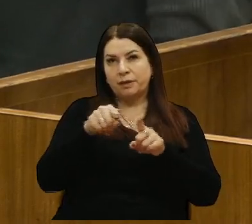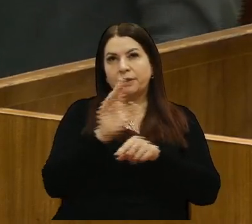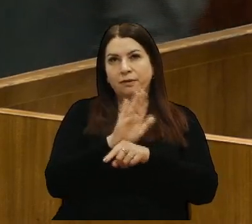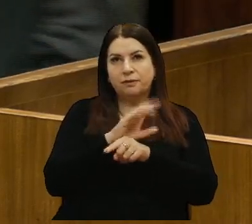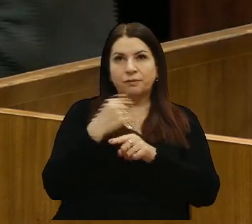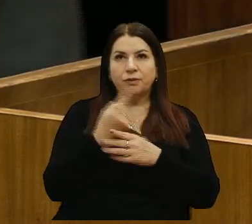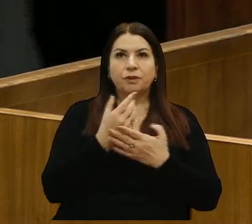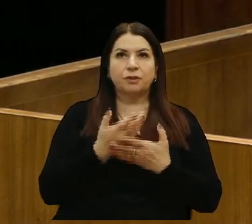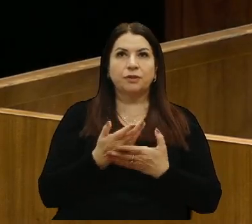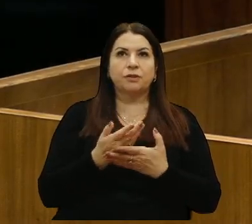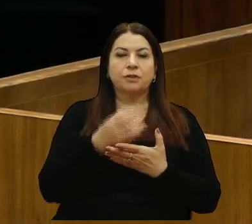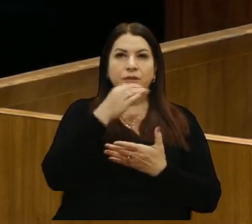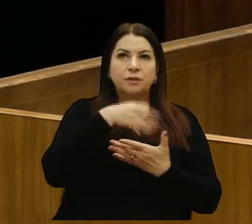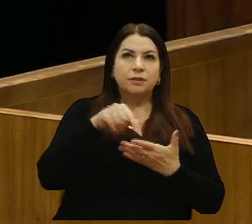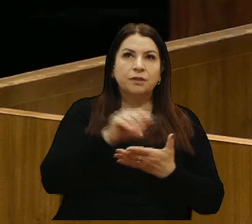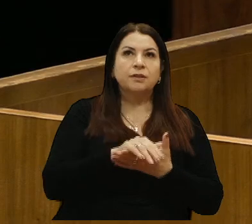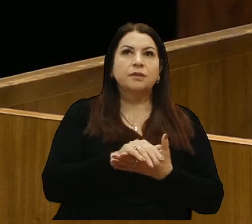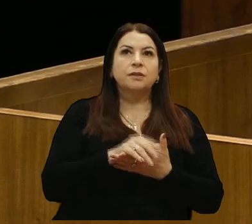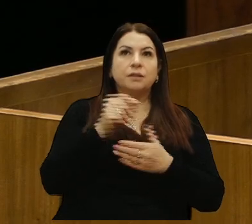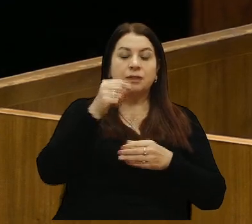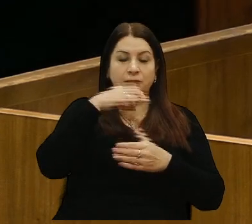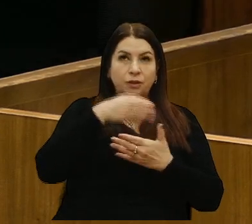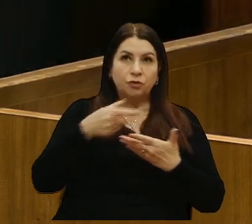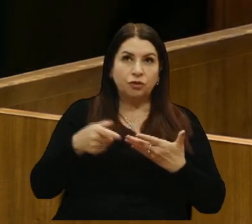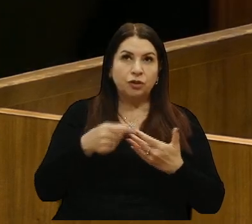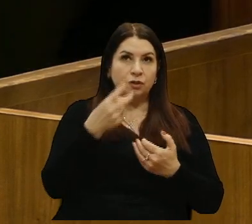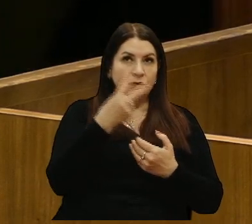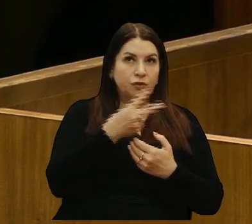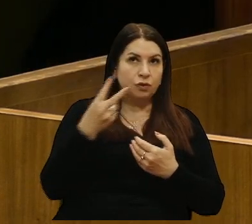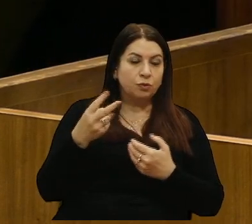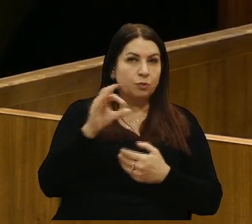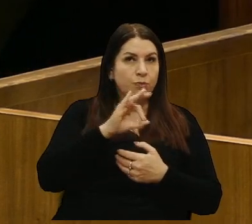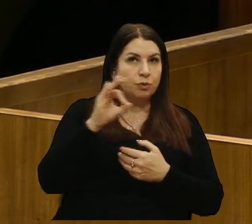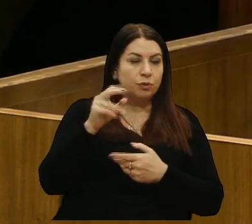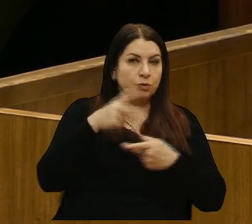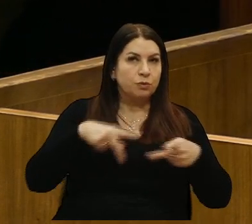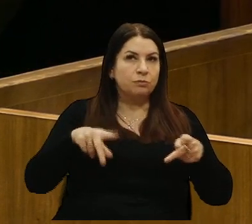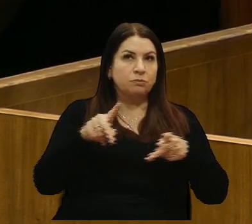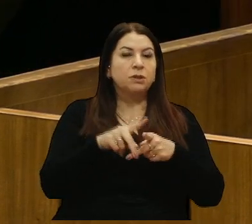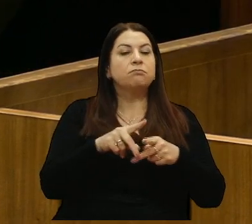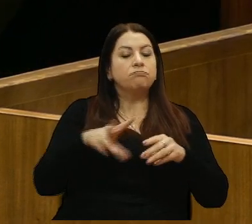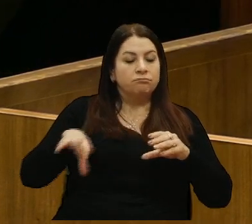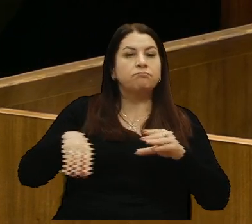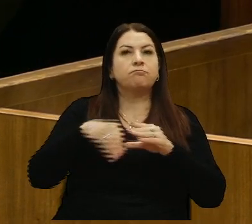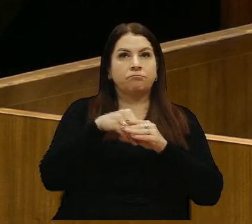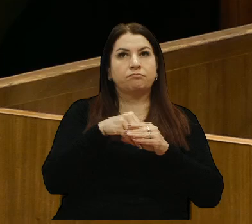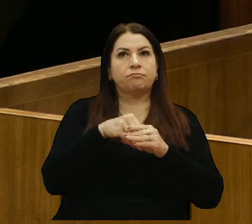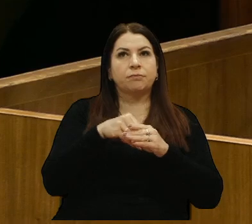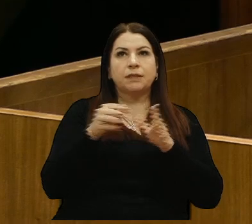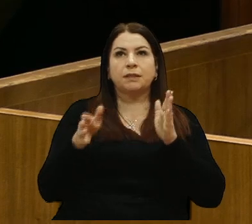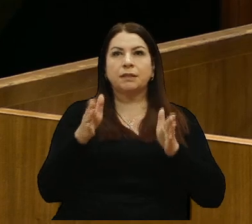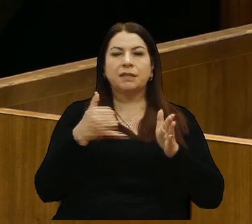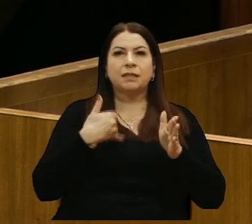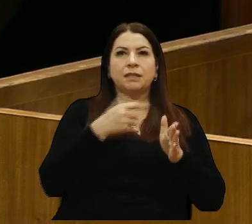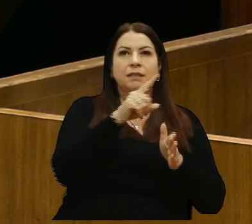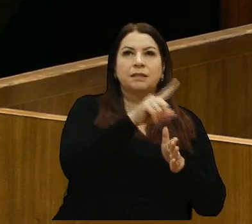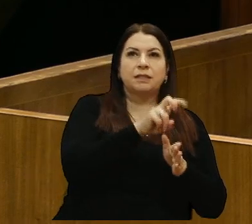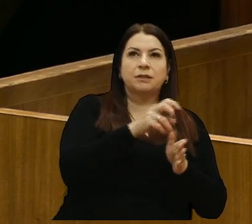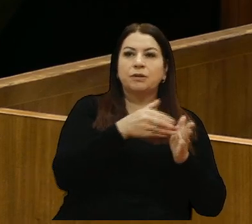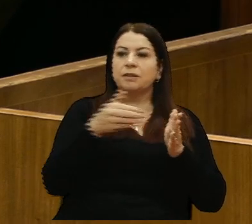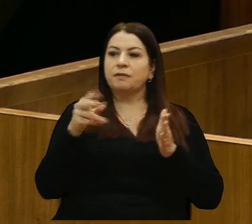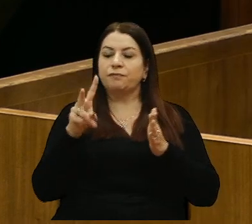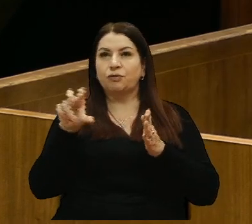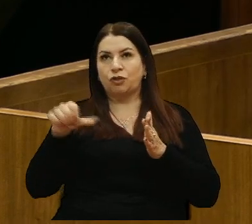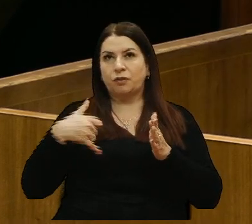Sul. Em Caxias do Sul, 22% da população pertence à faixa etária dos 15 aos 29